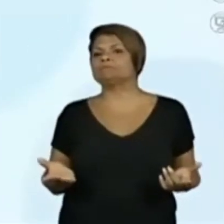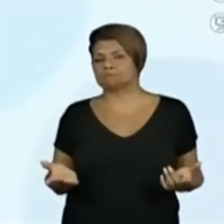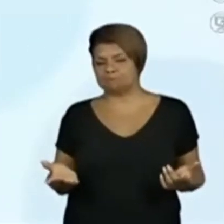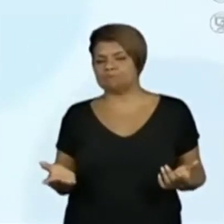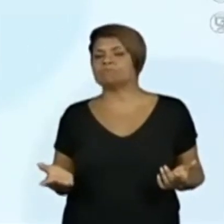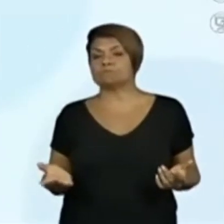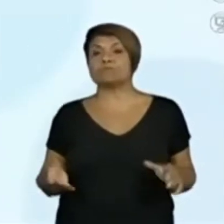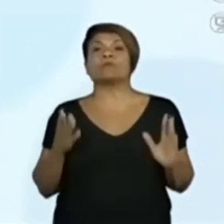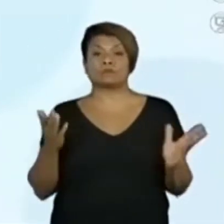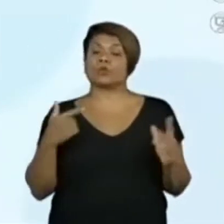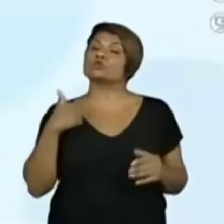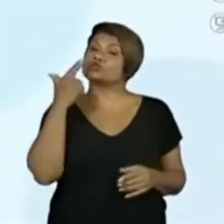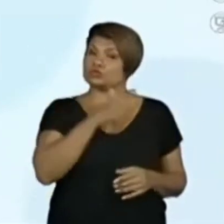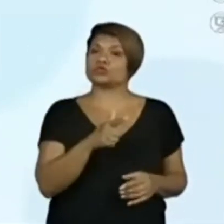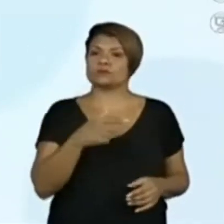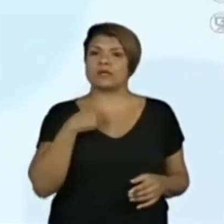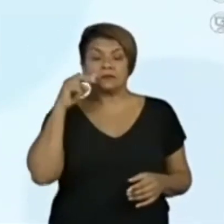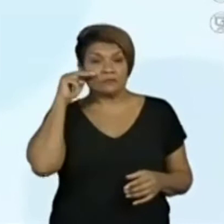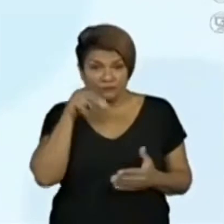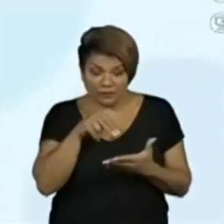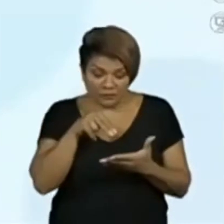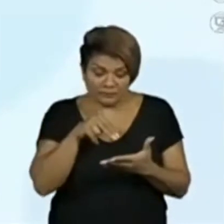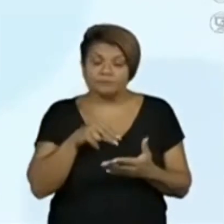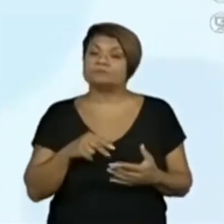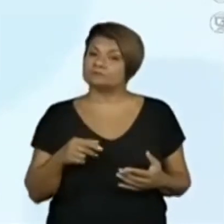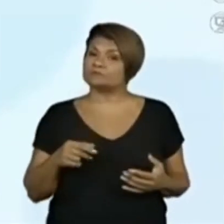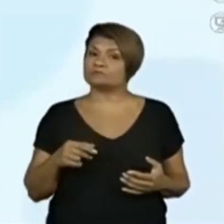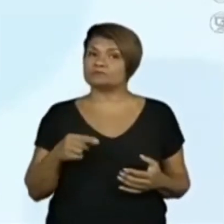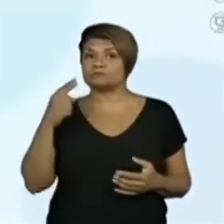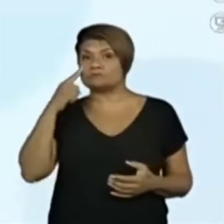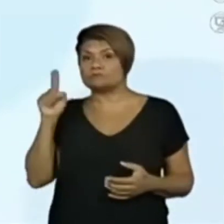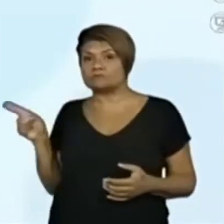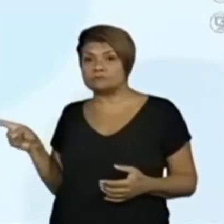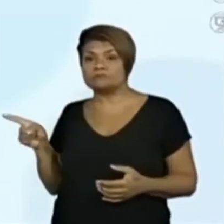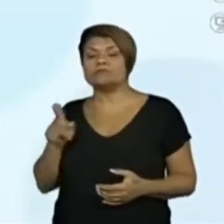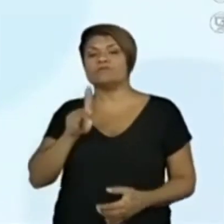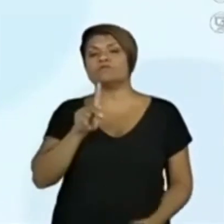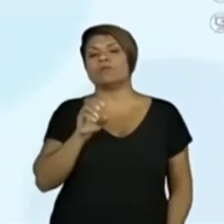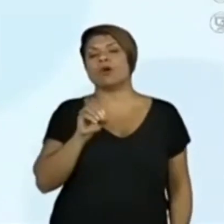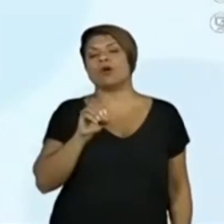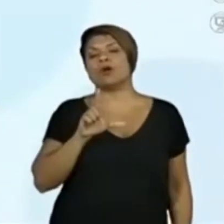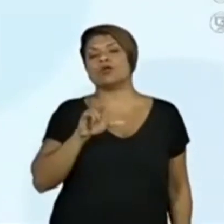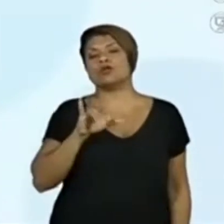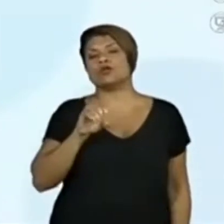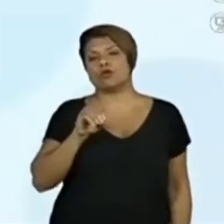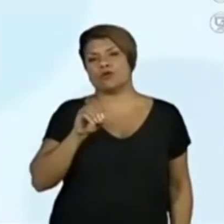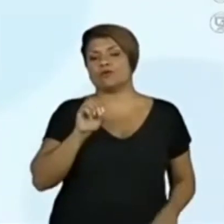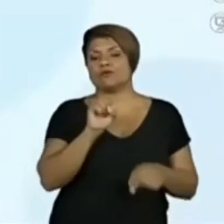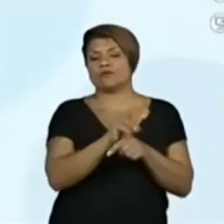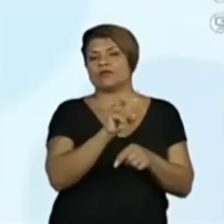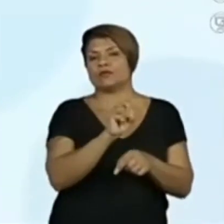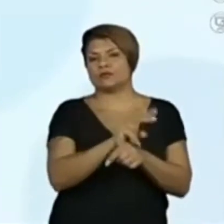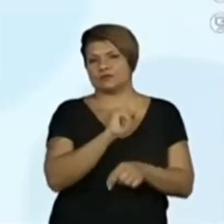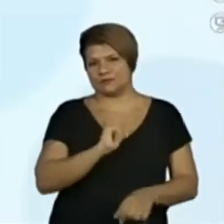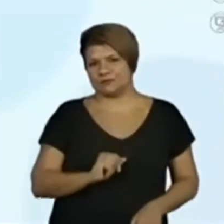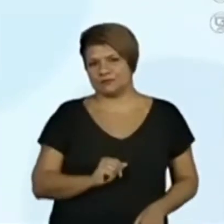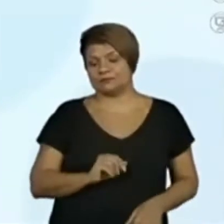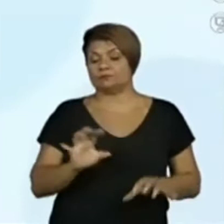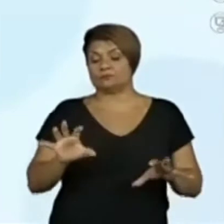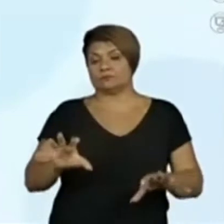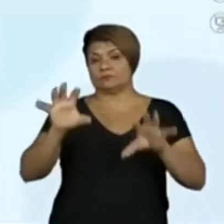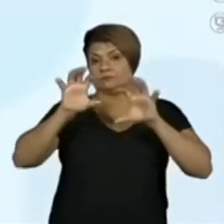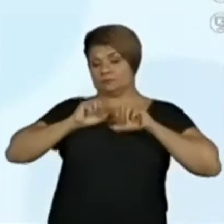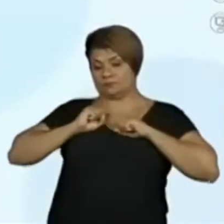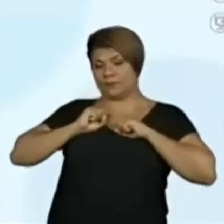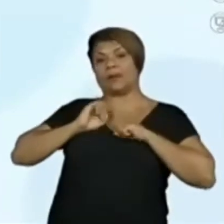microscópicas. A gente consegue observar aí o poliovírus, que é o vírus causador aí